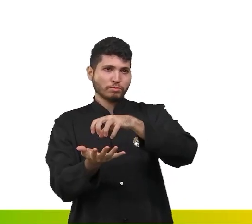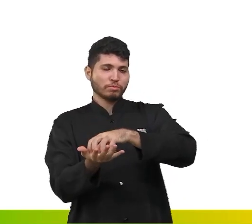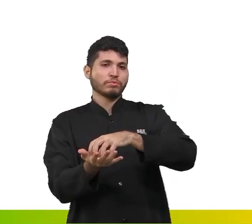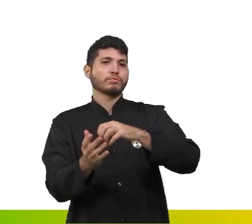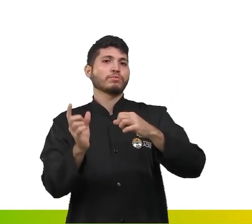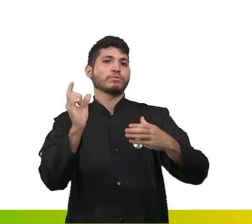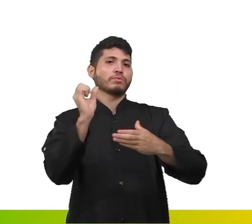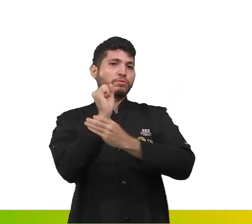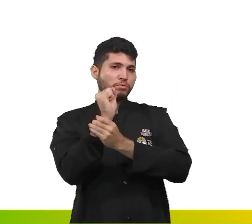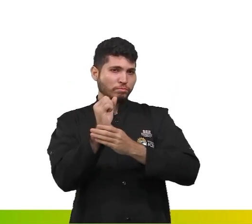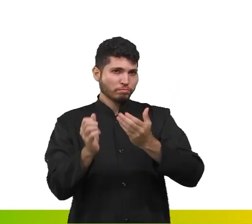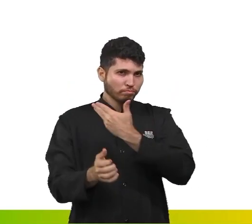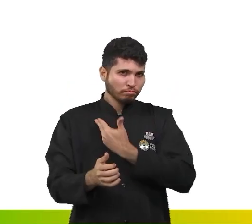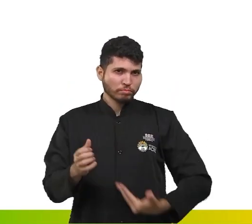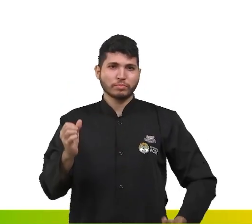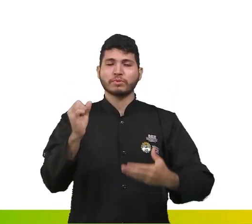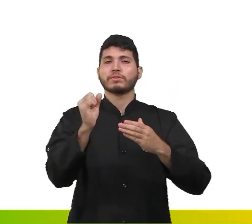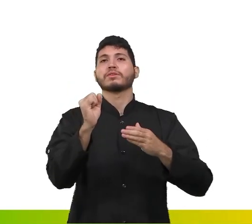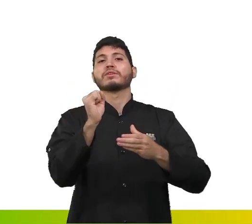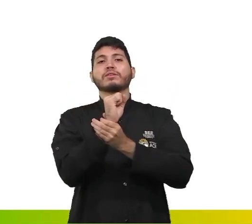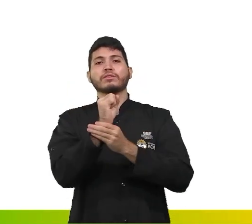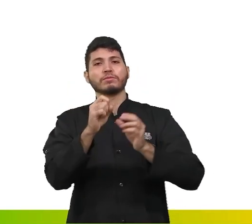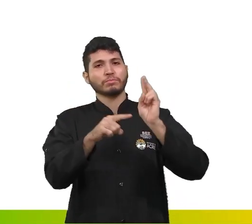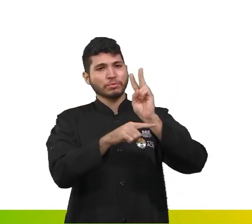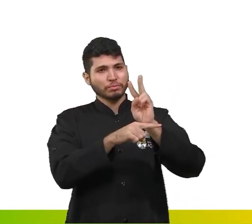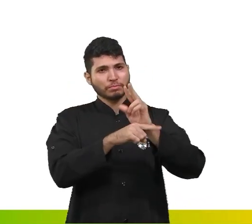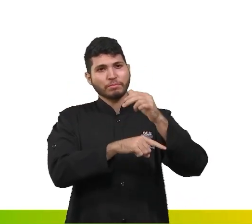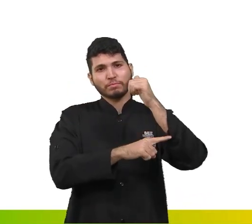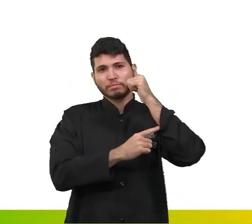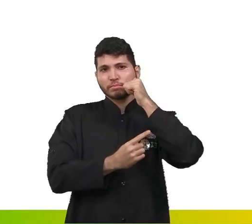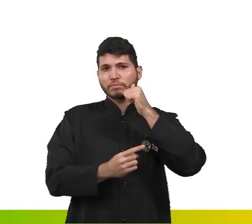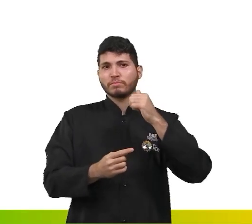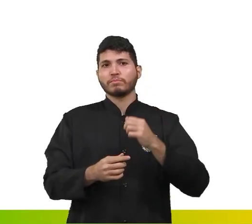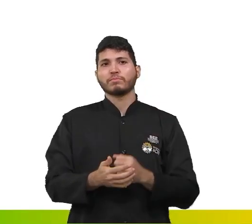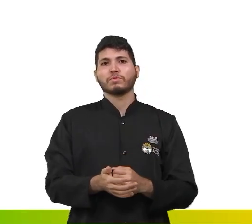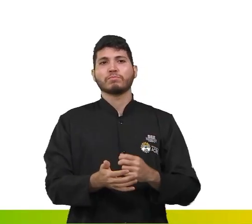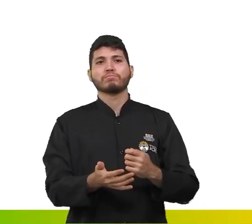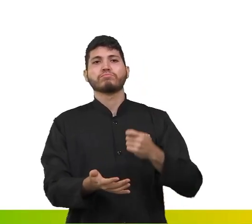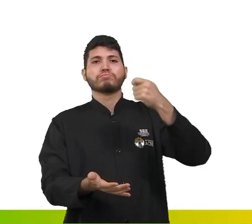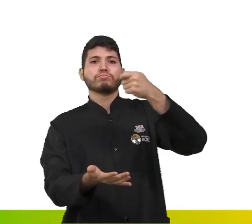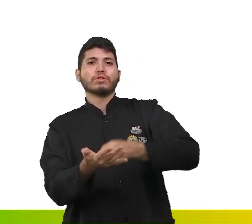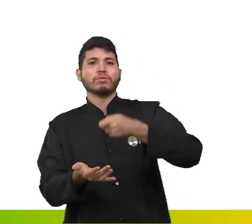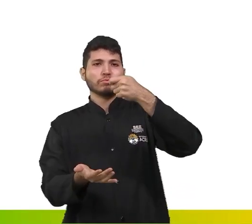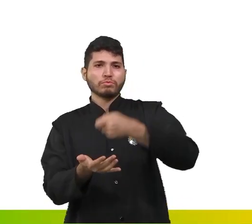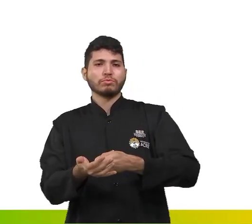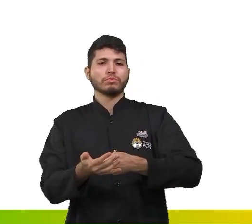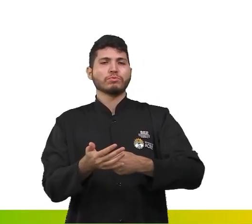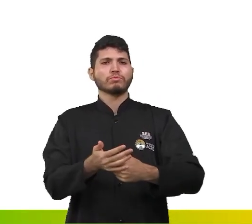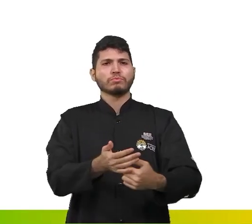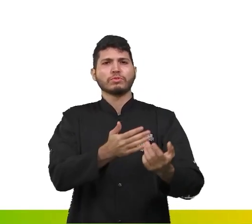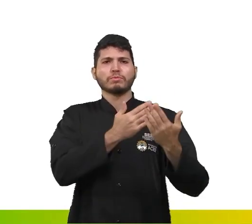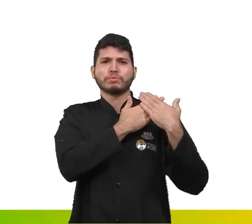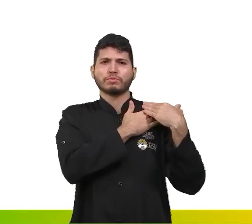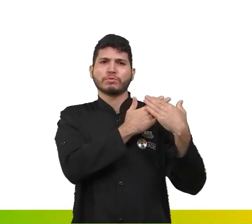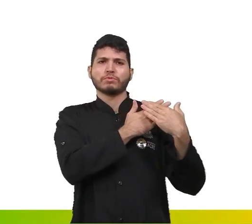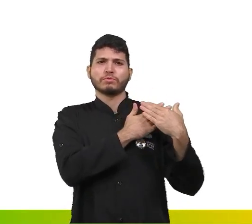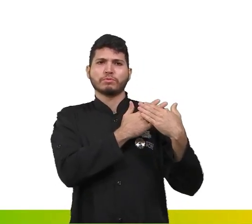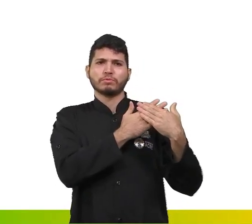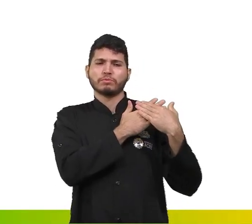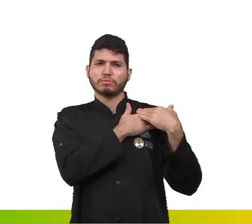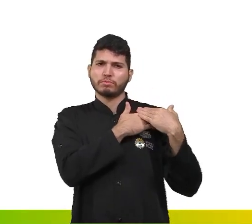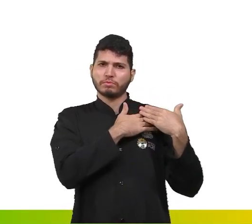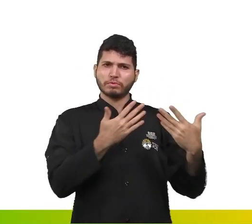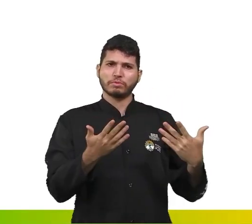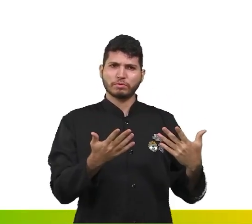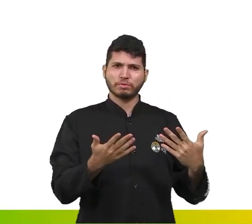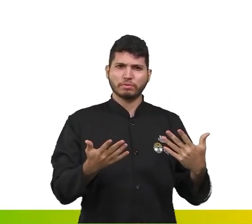garantir a proteção das mulheres e a punição dos responsáveis por esses crimes. O 180, está aqui o número, gente,